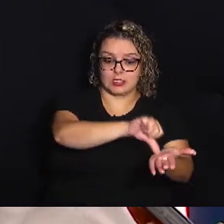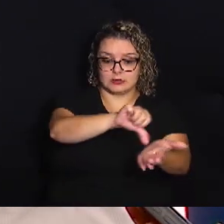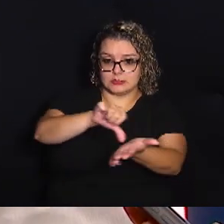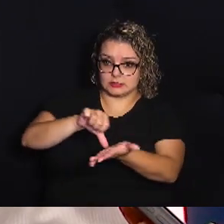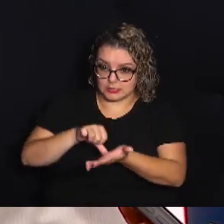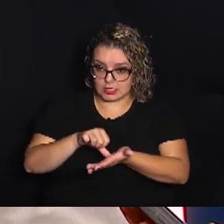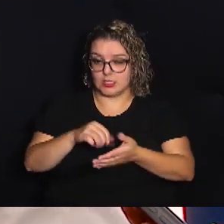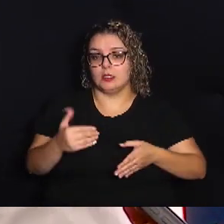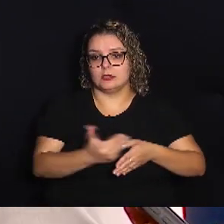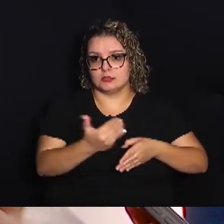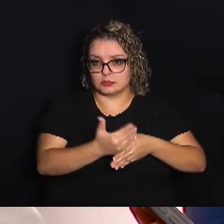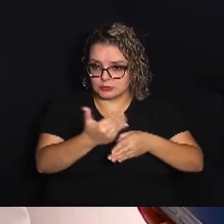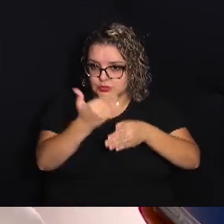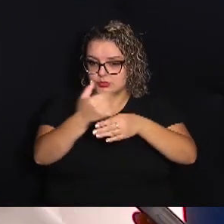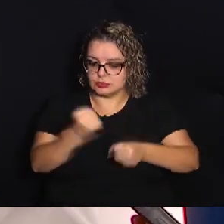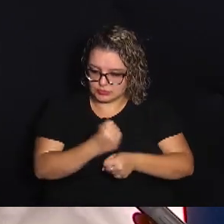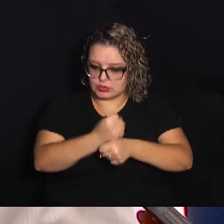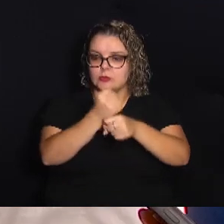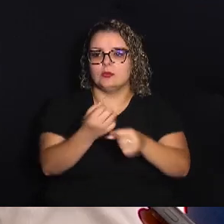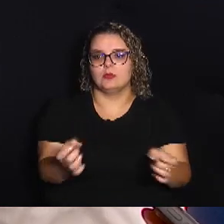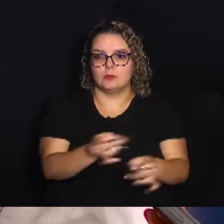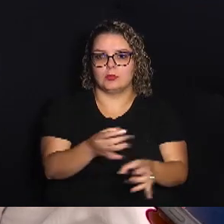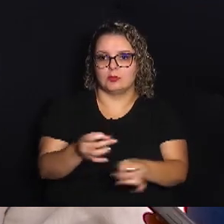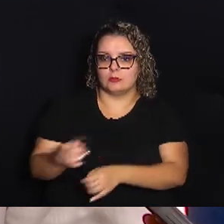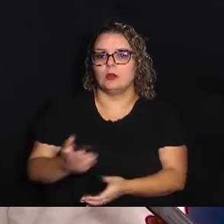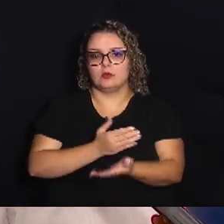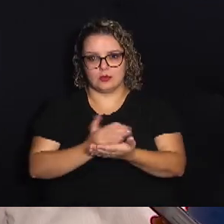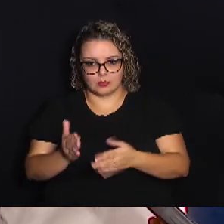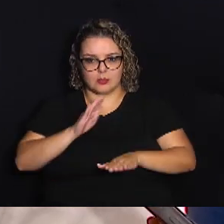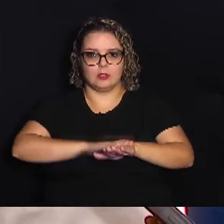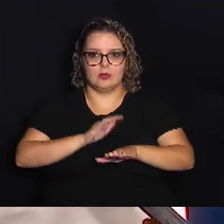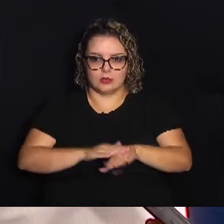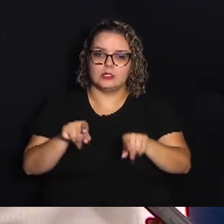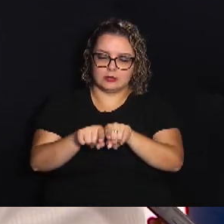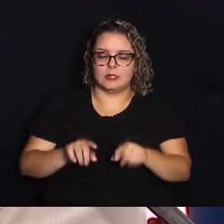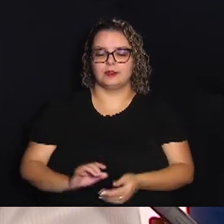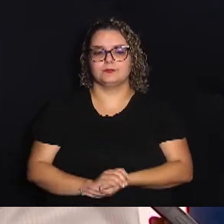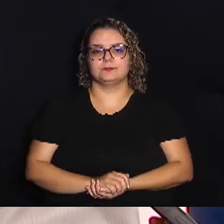essas estações que estão sendo construídas forem ficando prontas nós vamos começar a ativar também